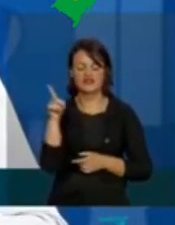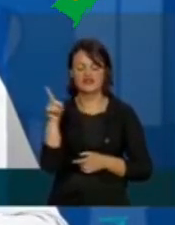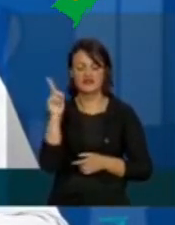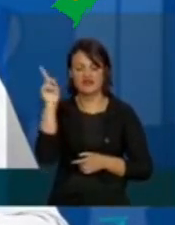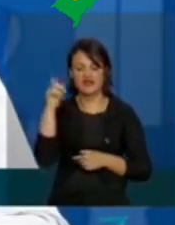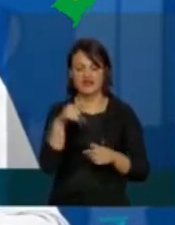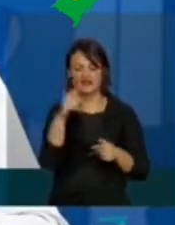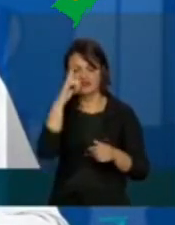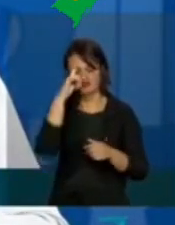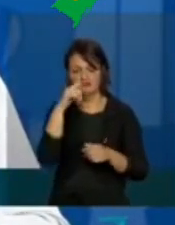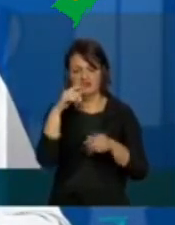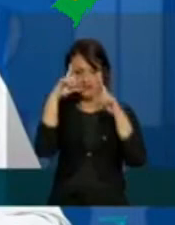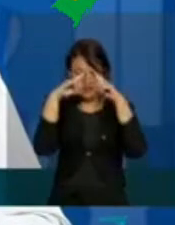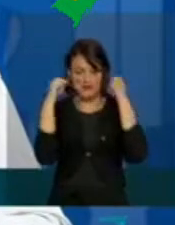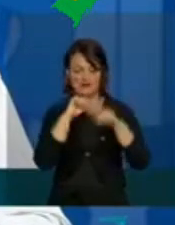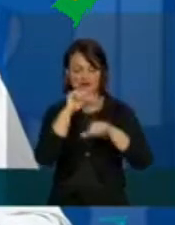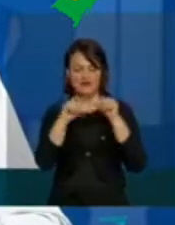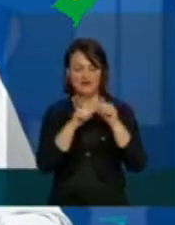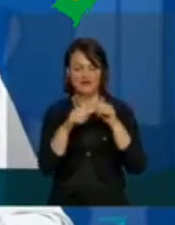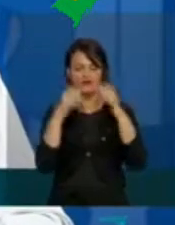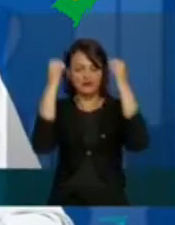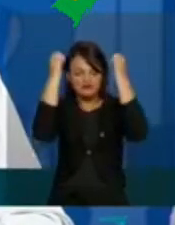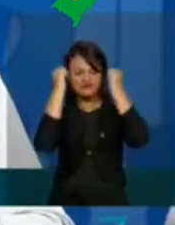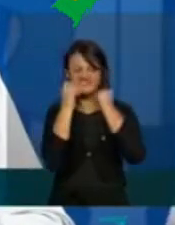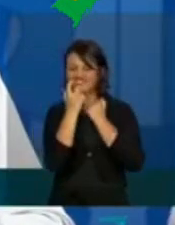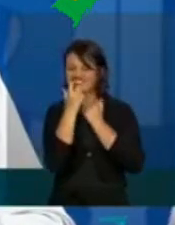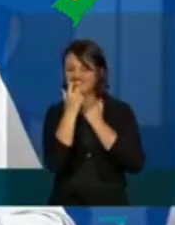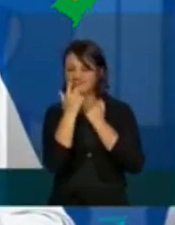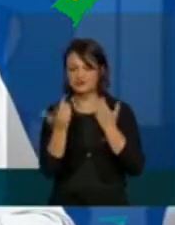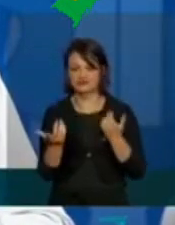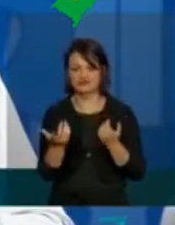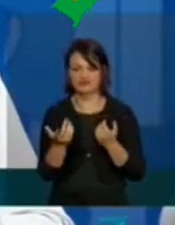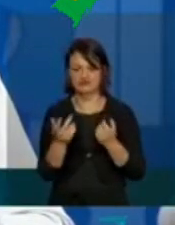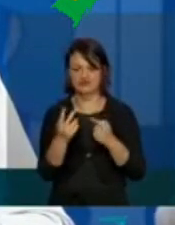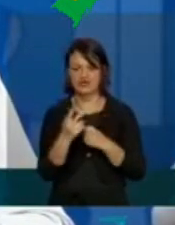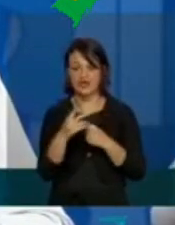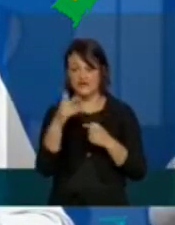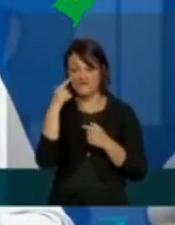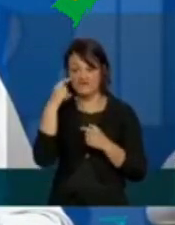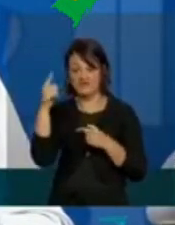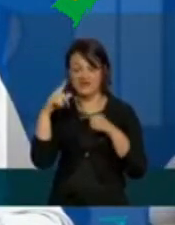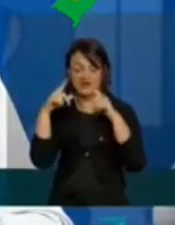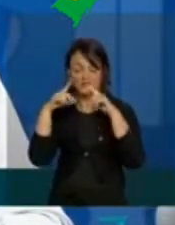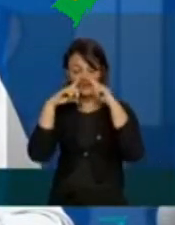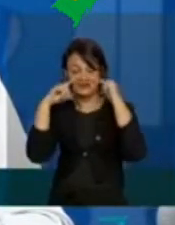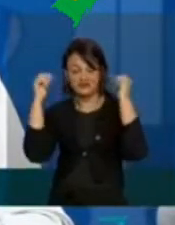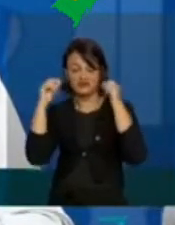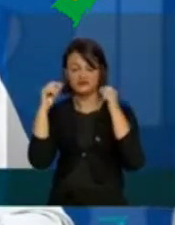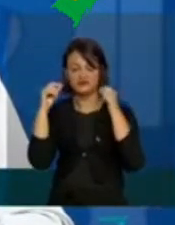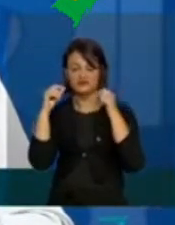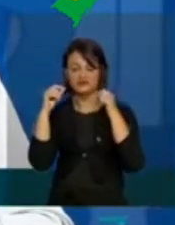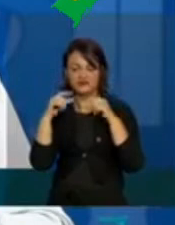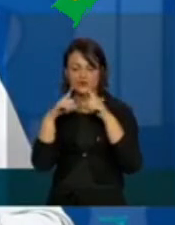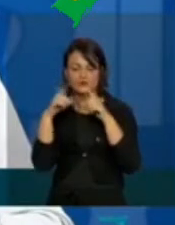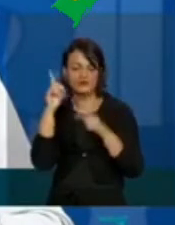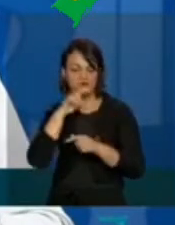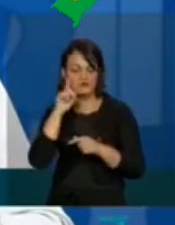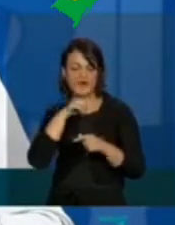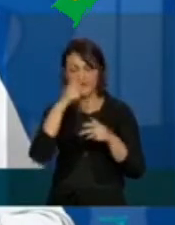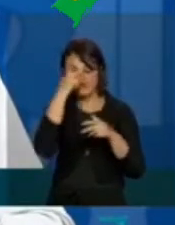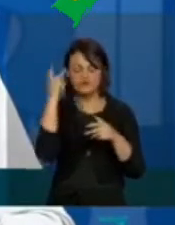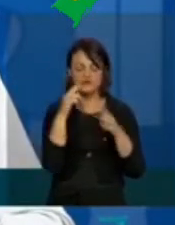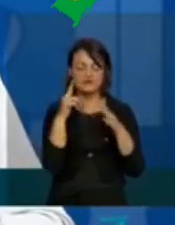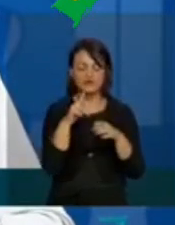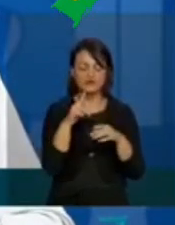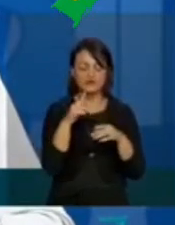saco de lixo na cabeça. Vi nos Estados Unidos as pessoas dividindo máscaras N95, uma máscara que era para